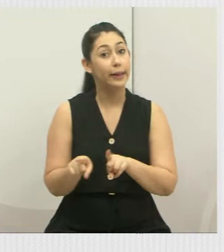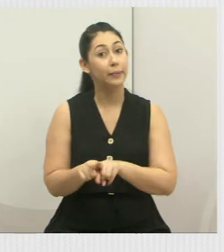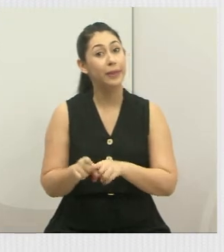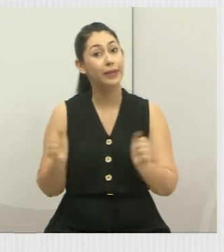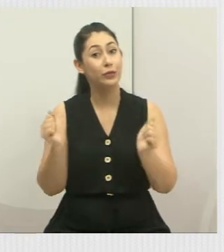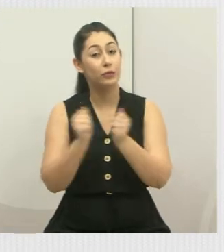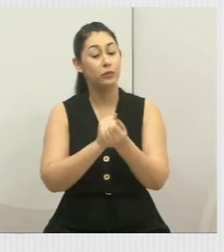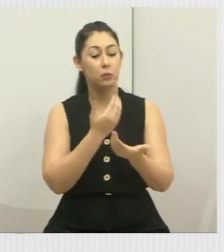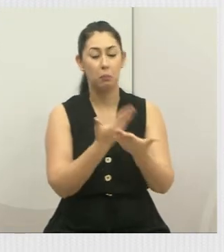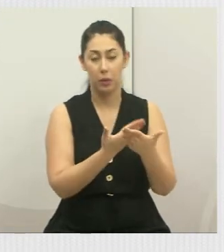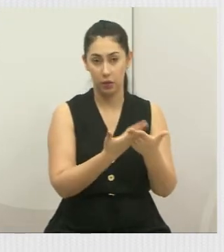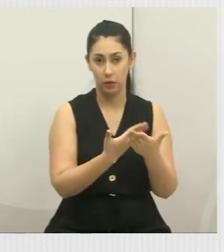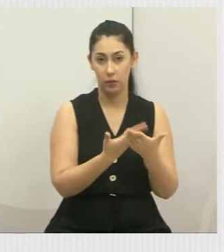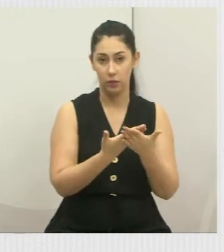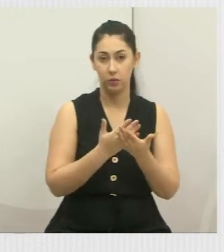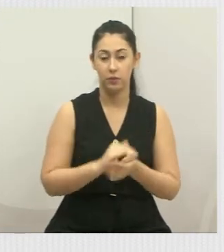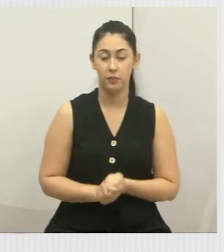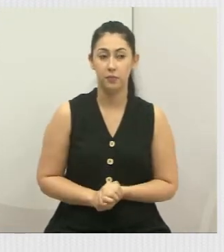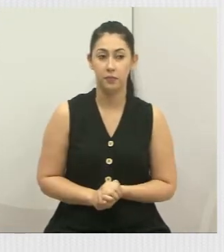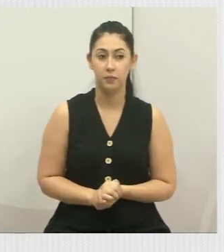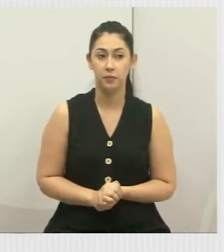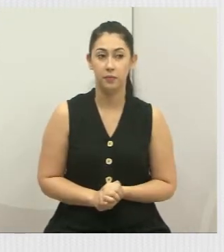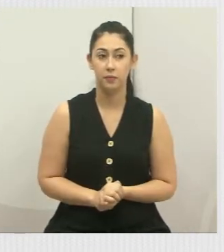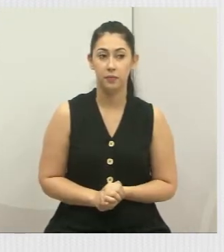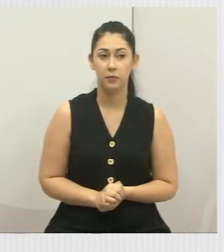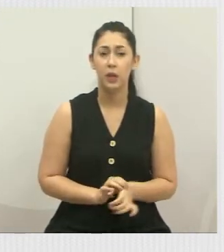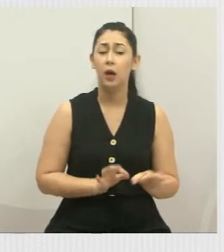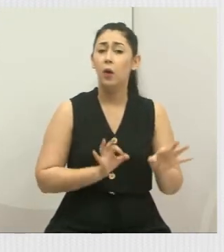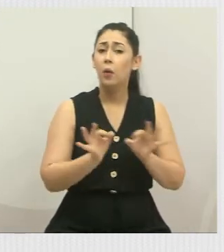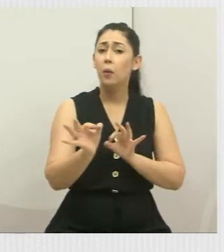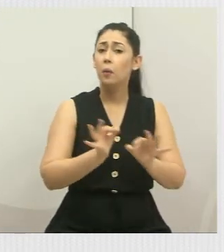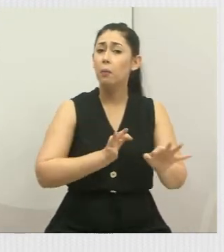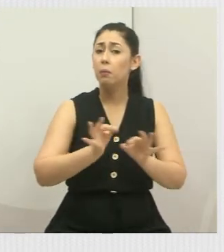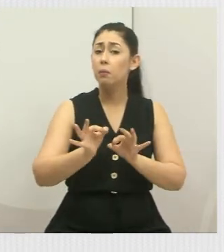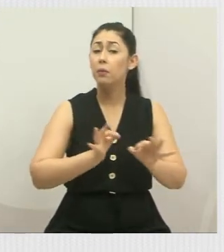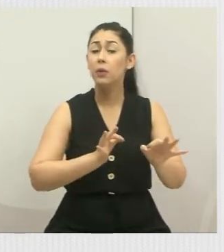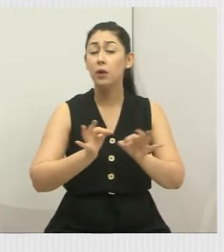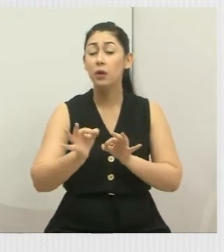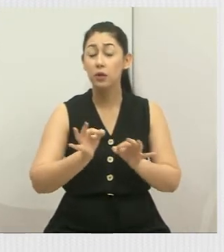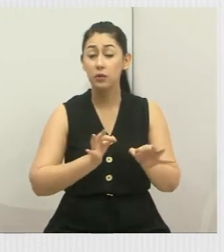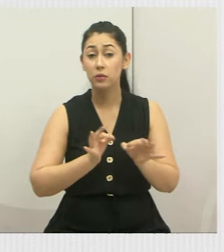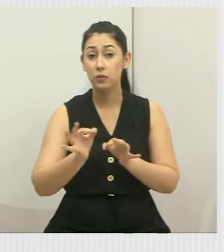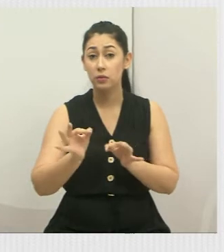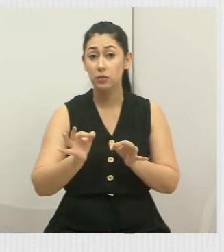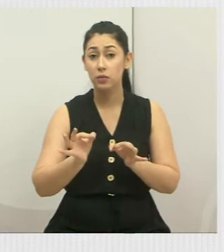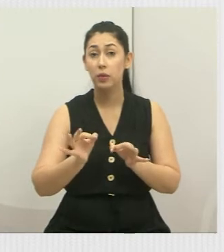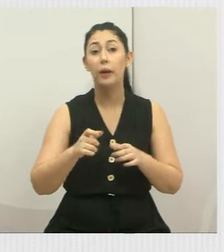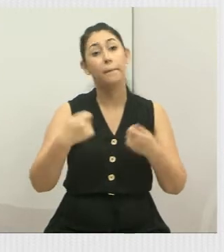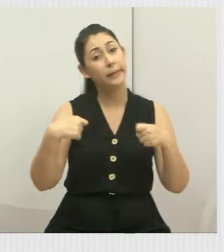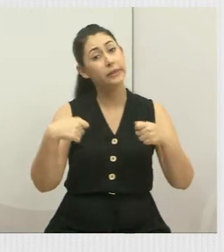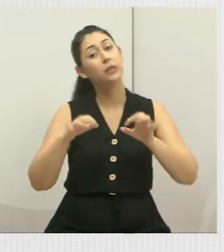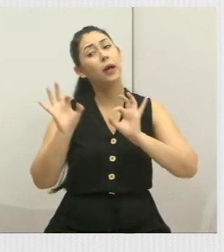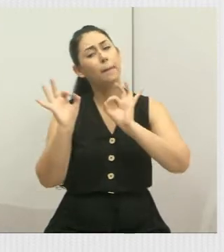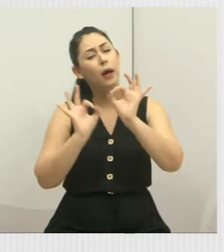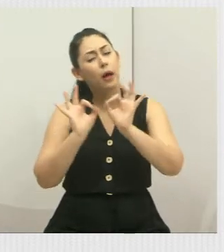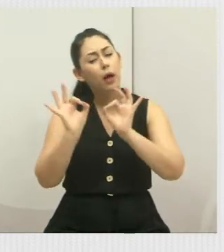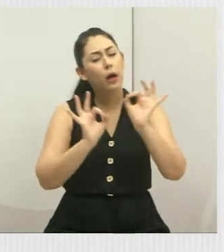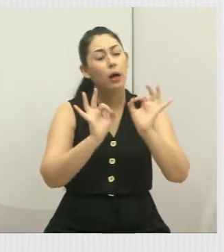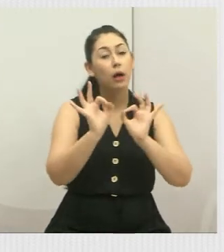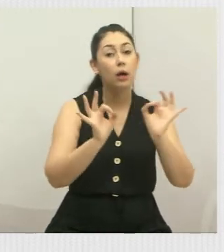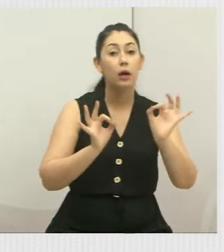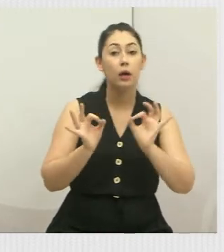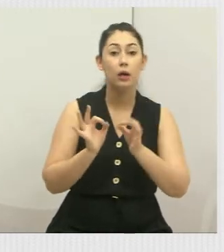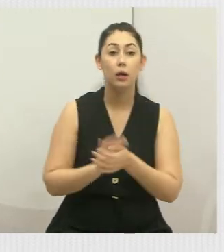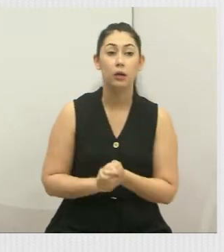ok? Bom, este plano municipal de saneamento, portanto, é um instrumento de planejamento, ele trata de